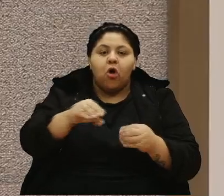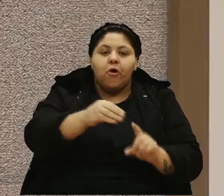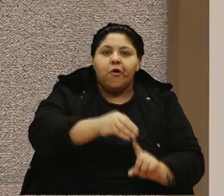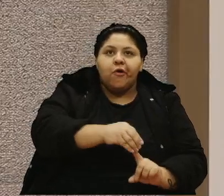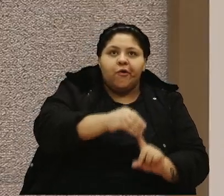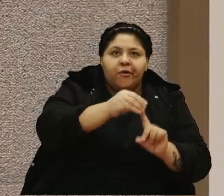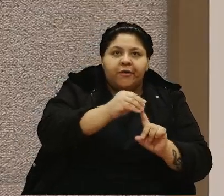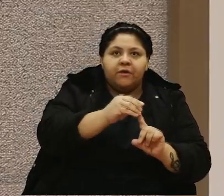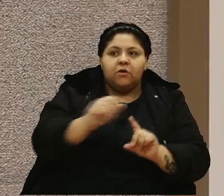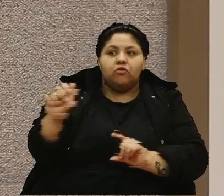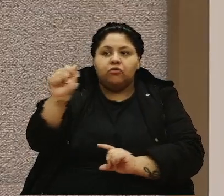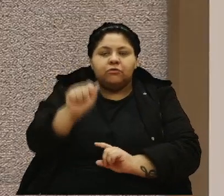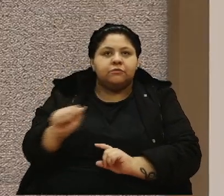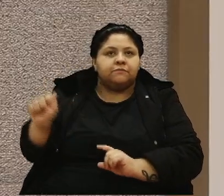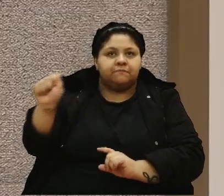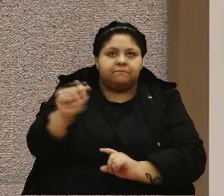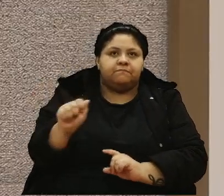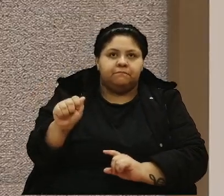as associações